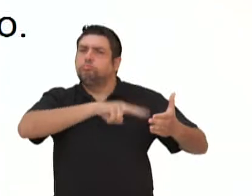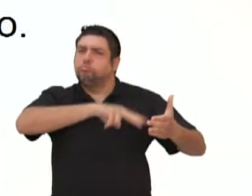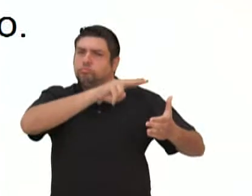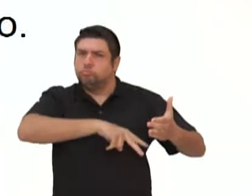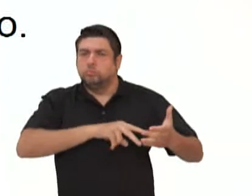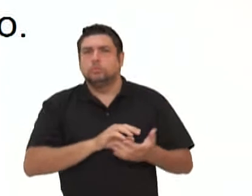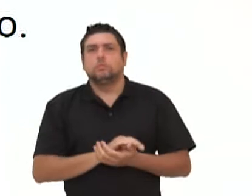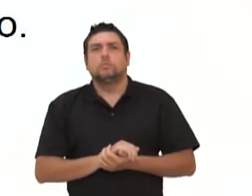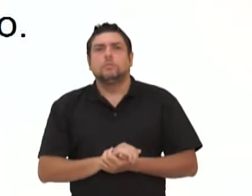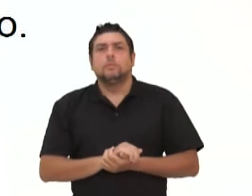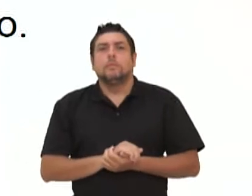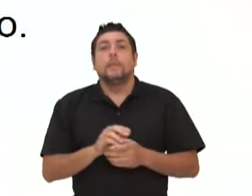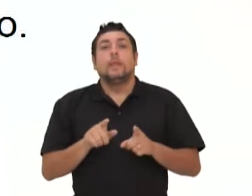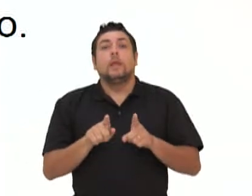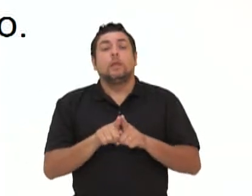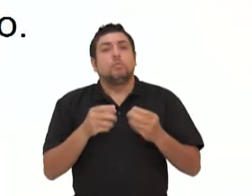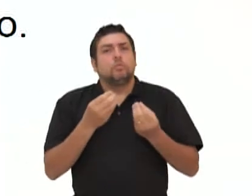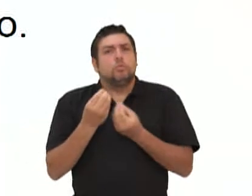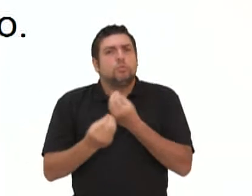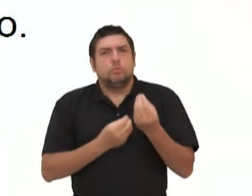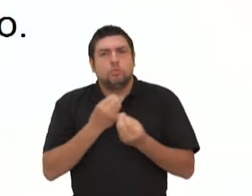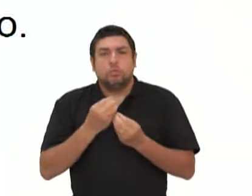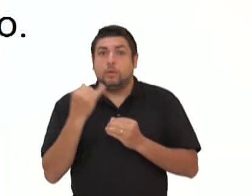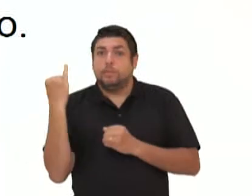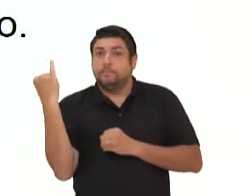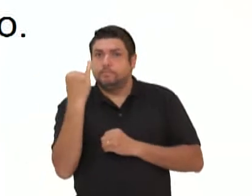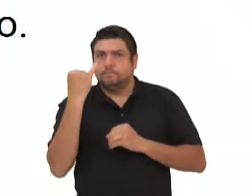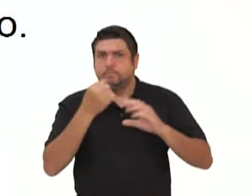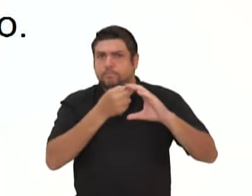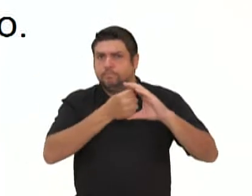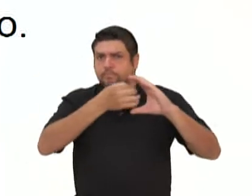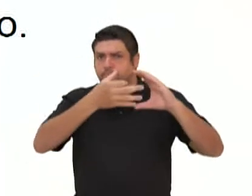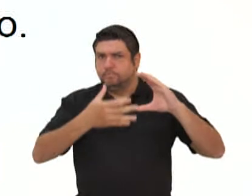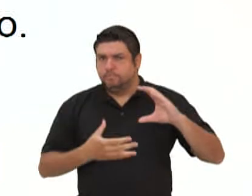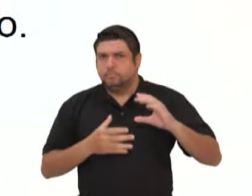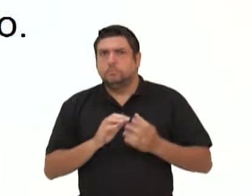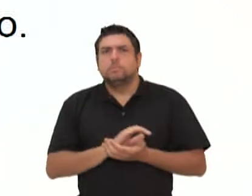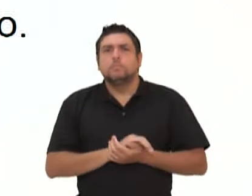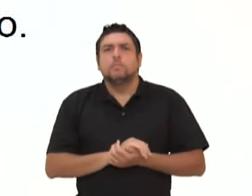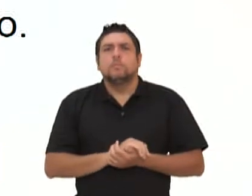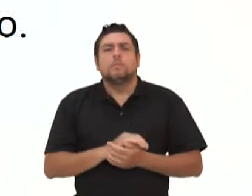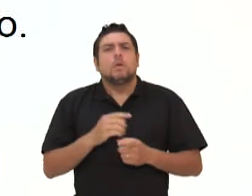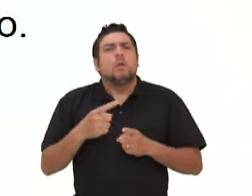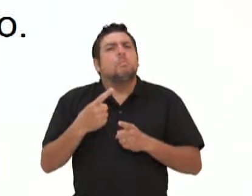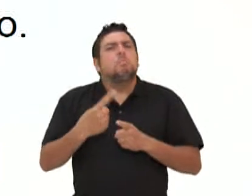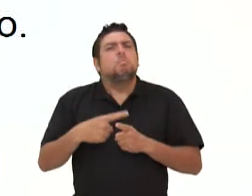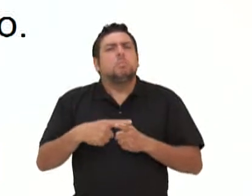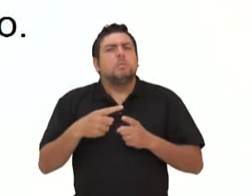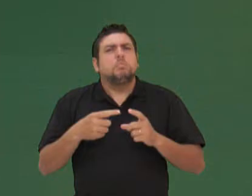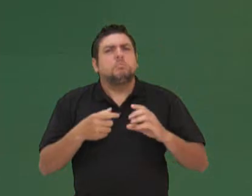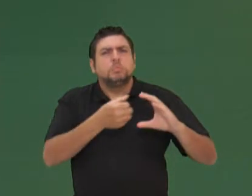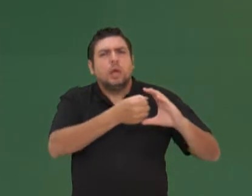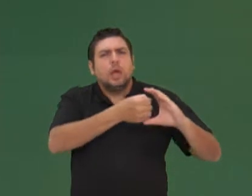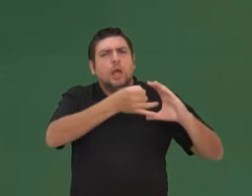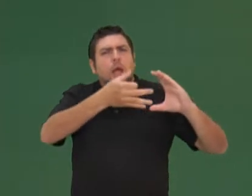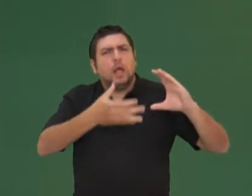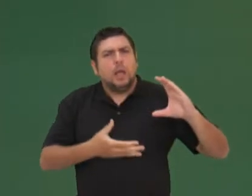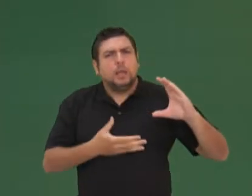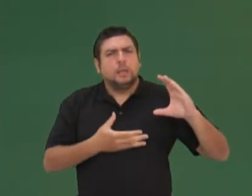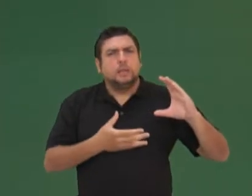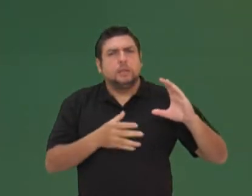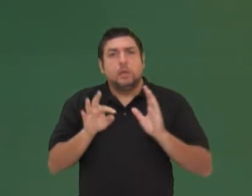Vamos observar as características, é importante. Por que o professor sempre traz essa ideia de observar características do gênero textual?